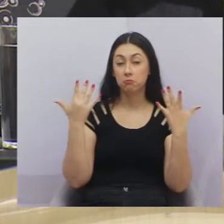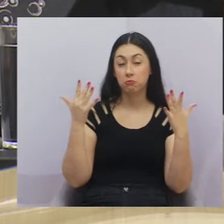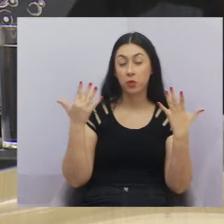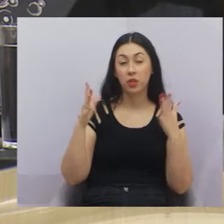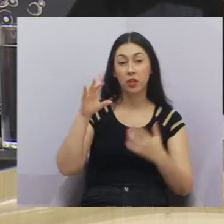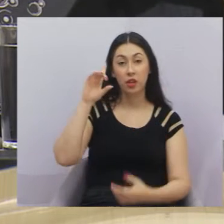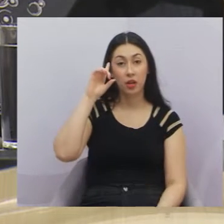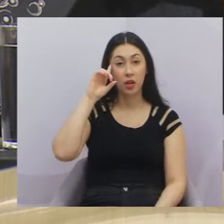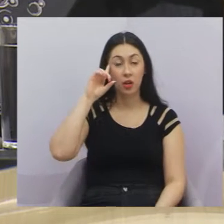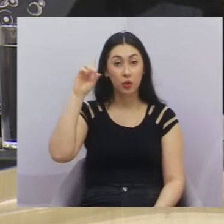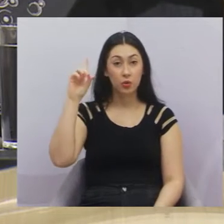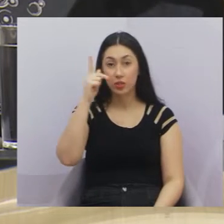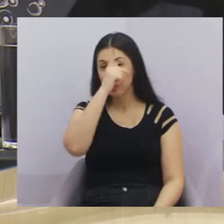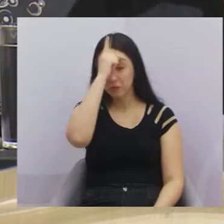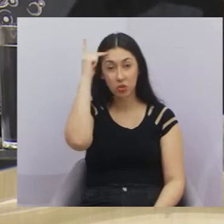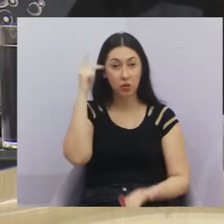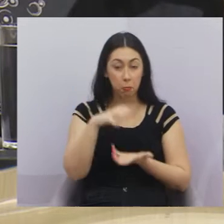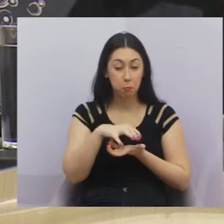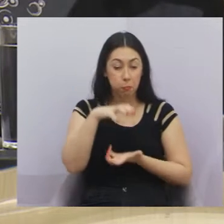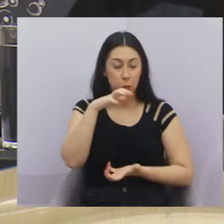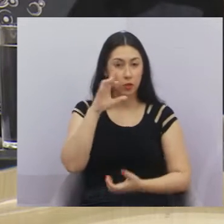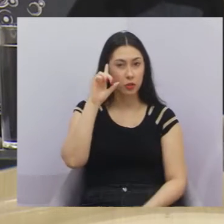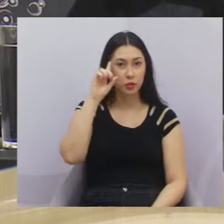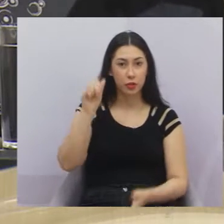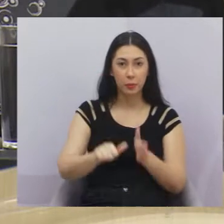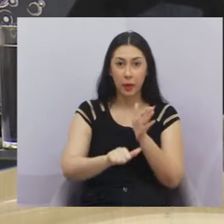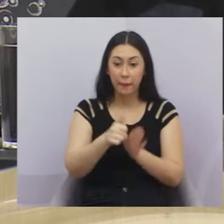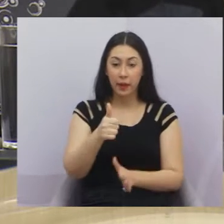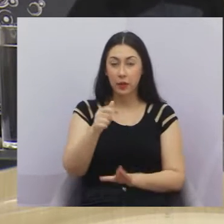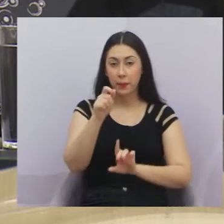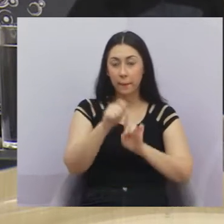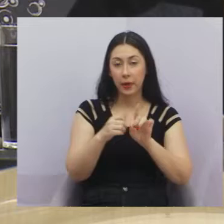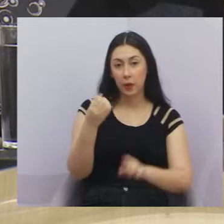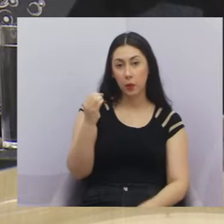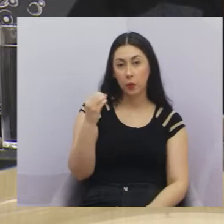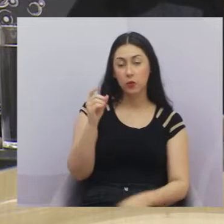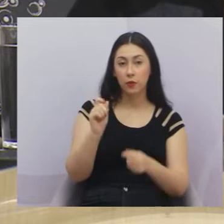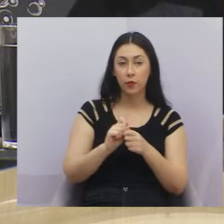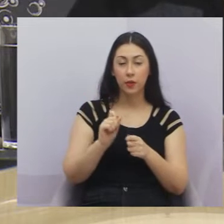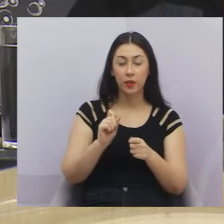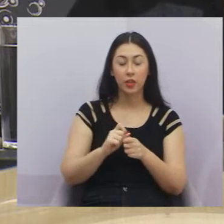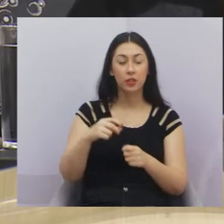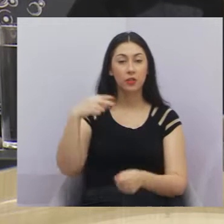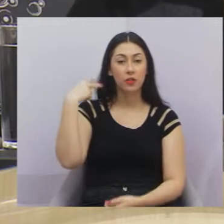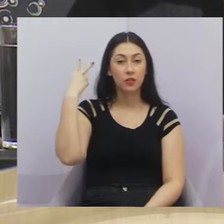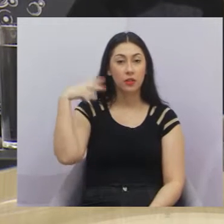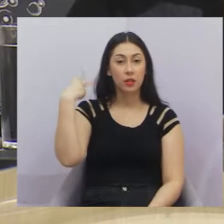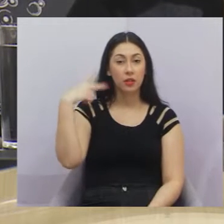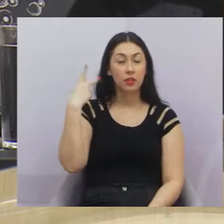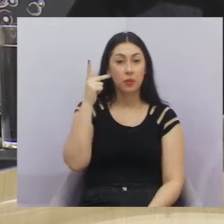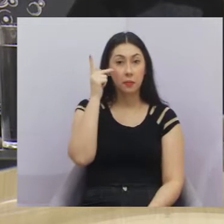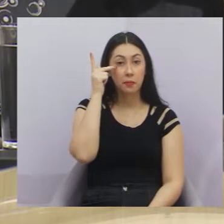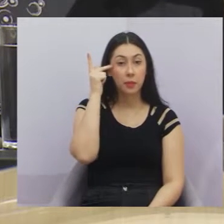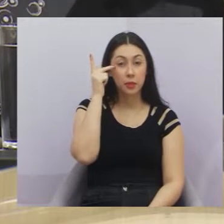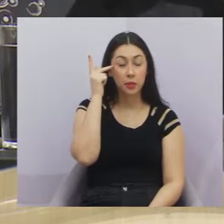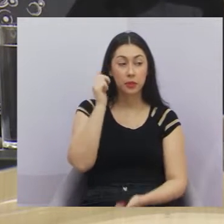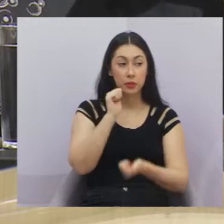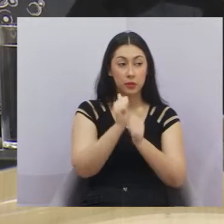Nacional da Terceira Idade, celebrado em 1º de outubro. Autoria Paulinho do Esporte.